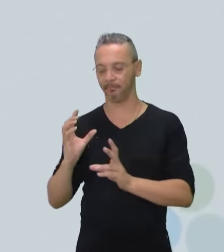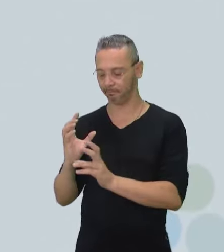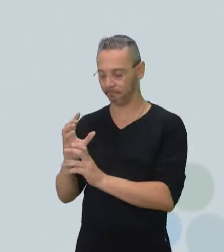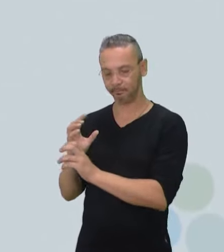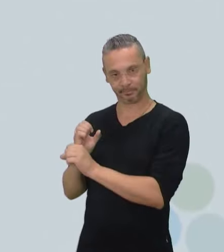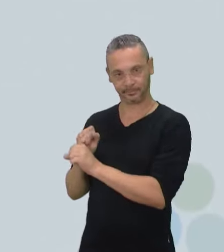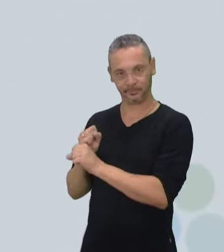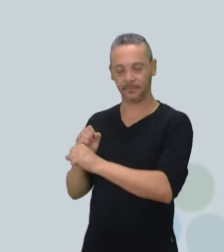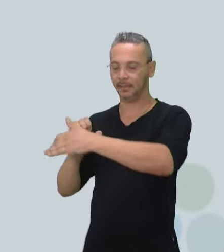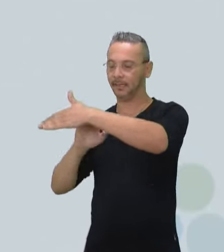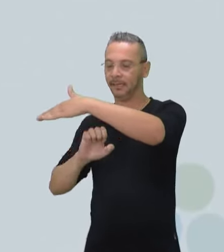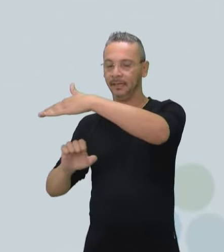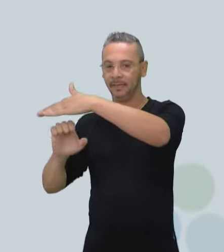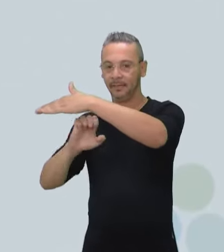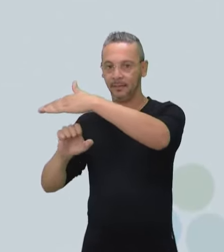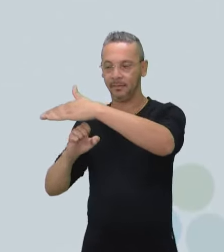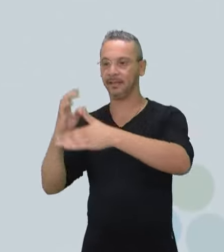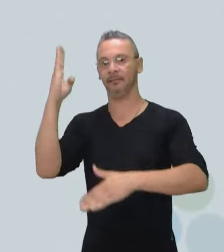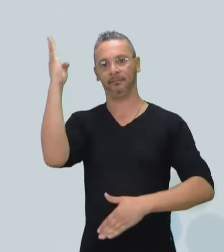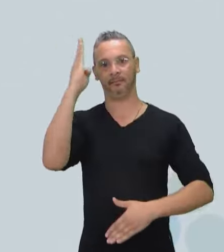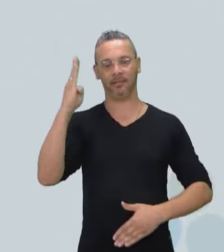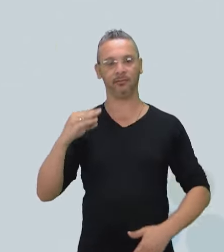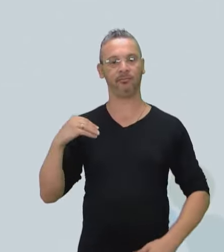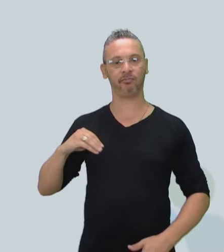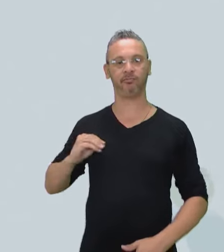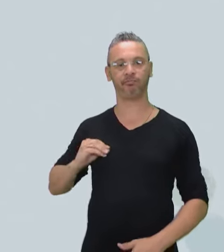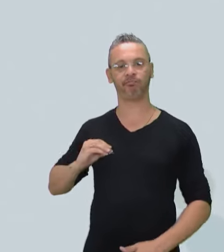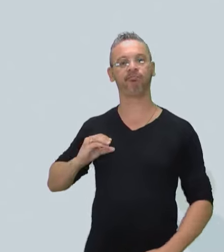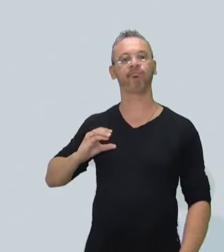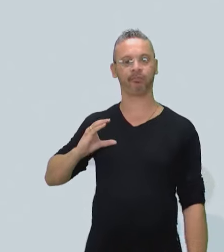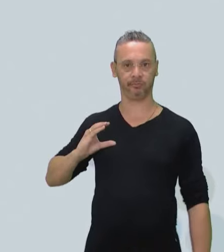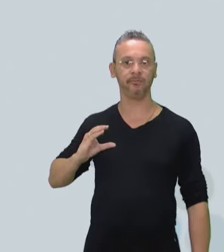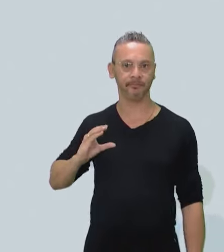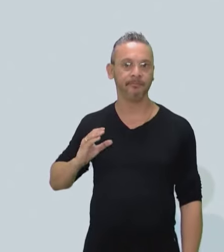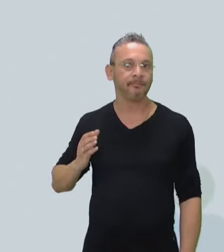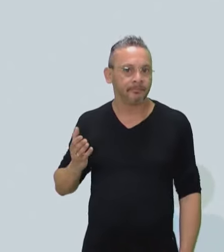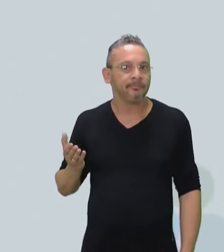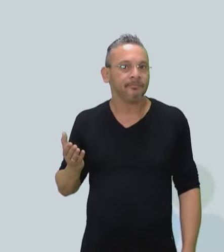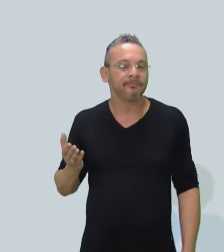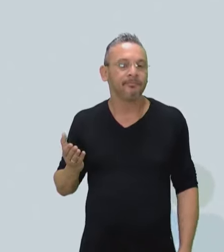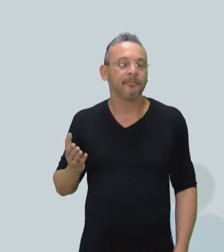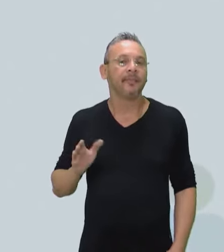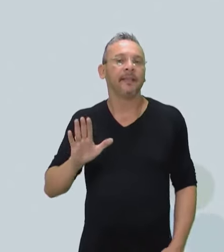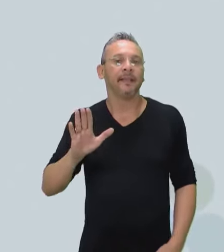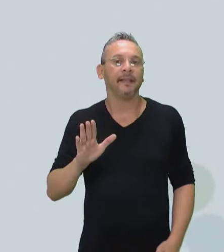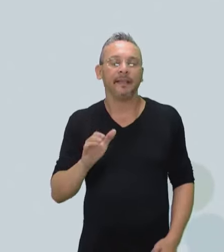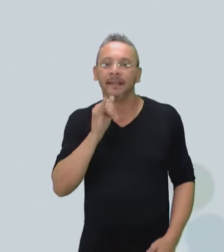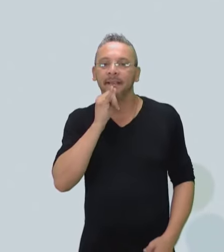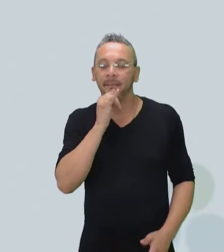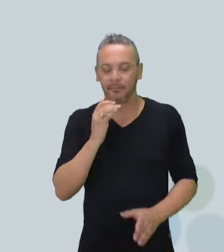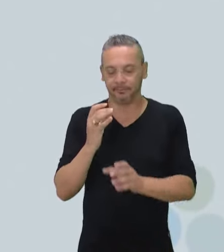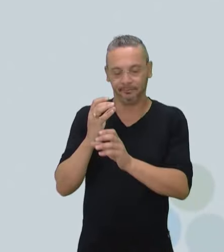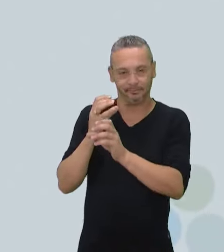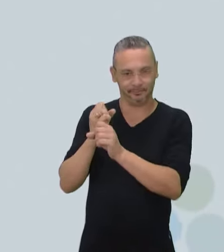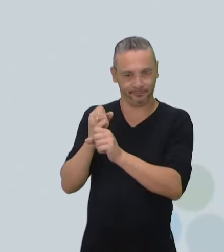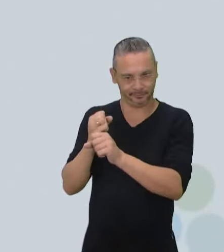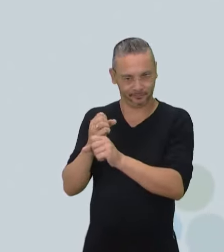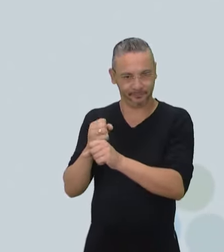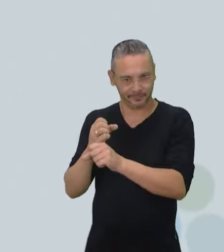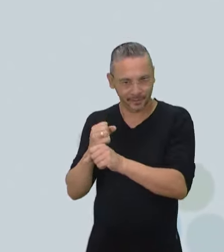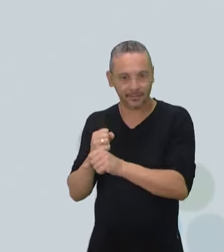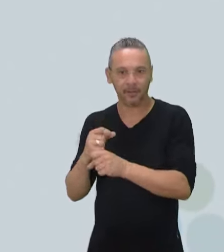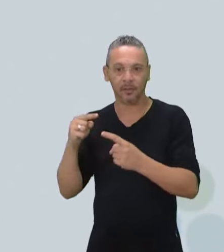empresas brasileiras, ainda que atuem fora do país. Assim sendo, a renda per capita costuma ser o valor